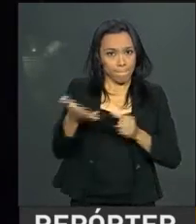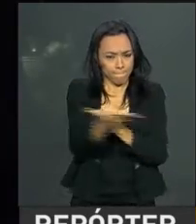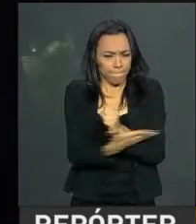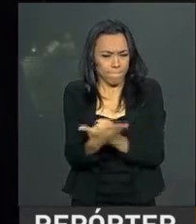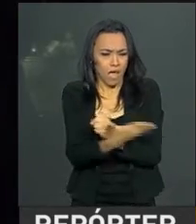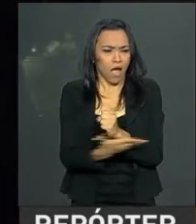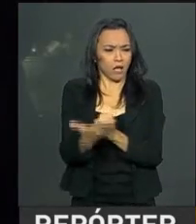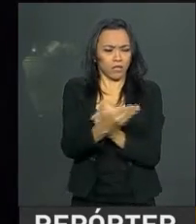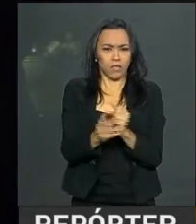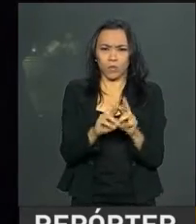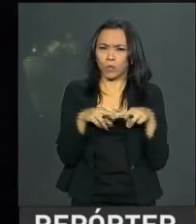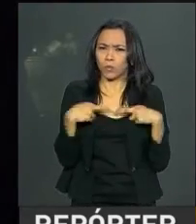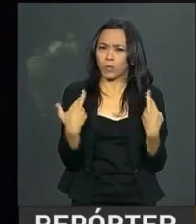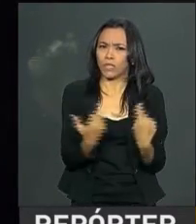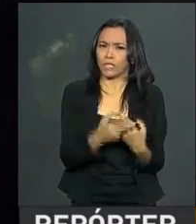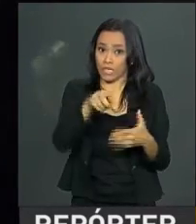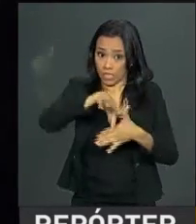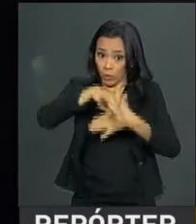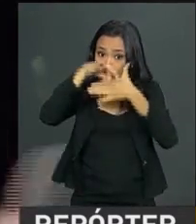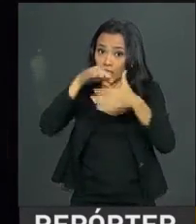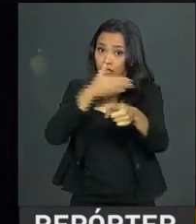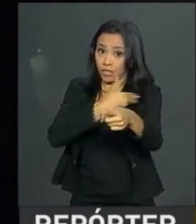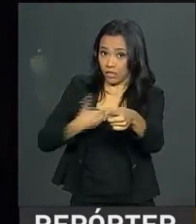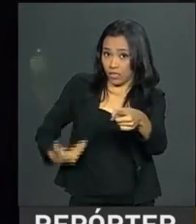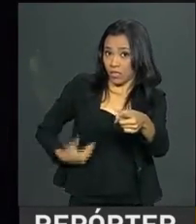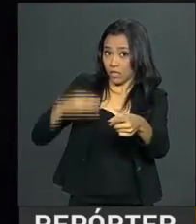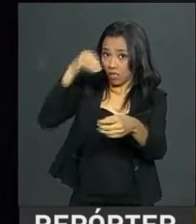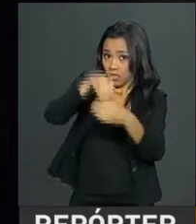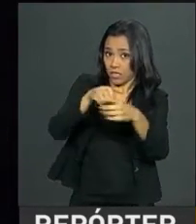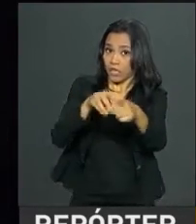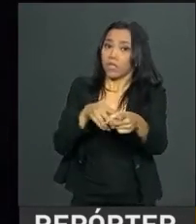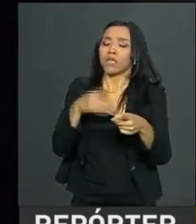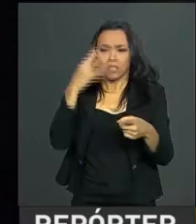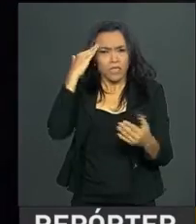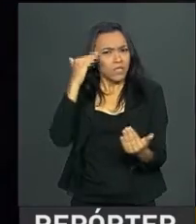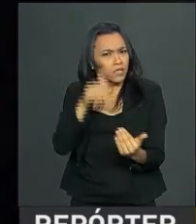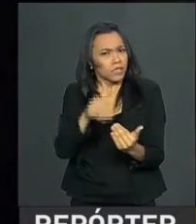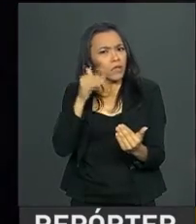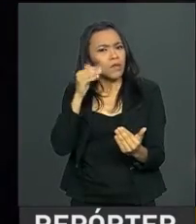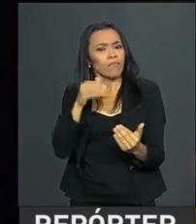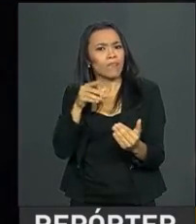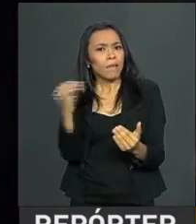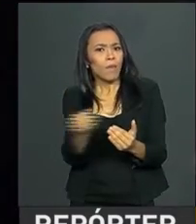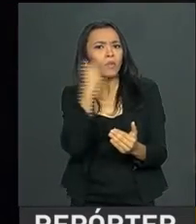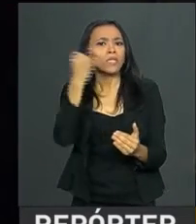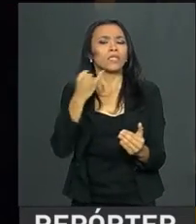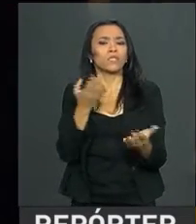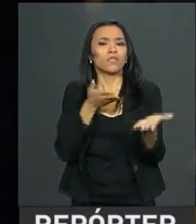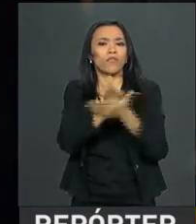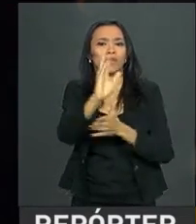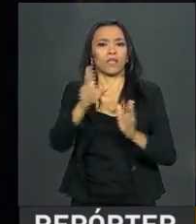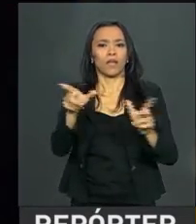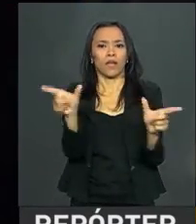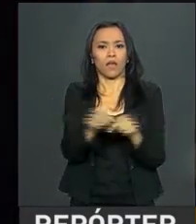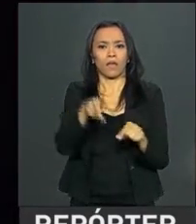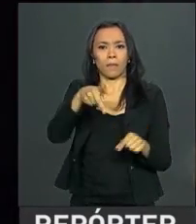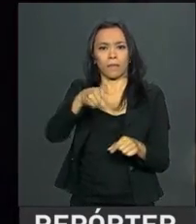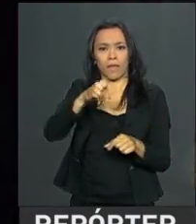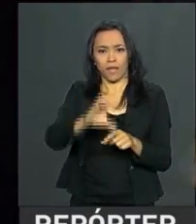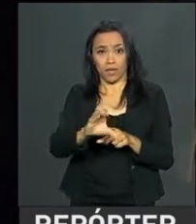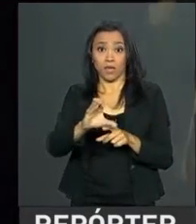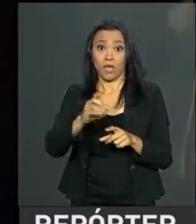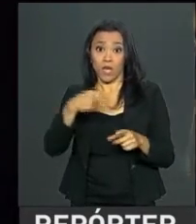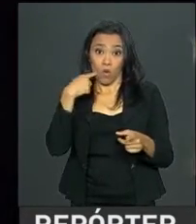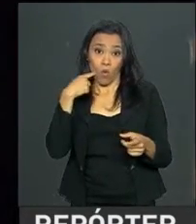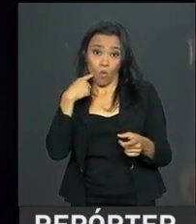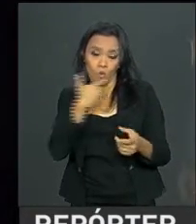da importância da aprovação da PEC, sabe as vantagens da aprovação da PEC. A certeza de que os governos, com a aprovação